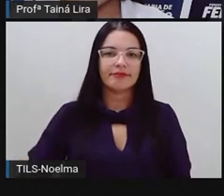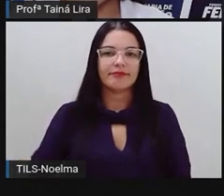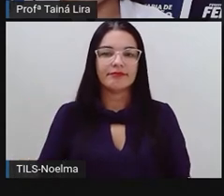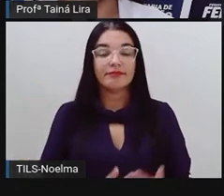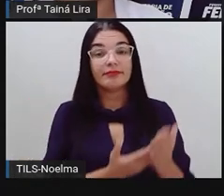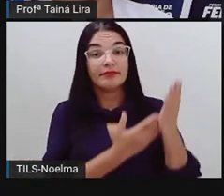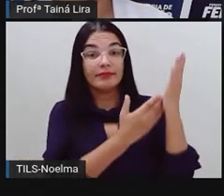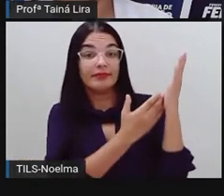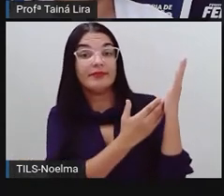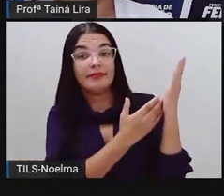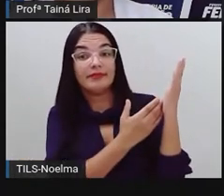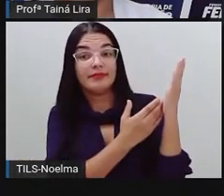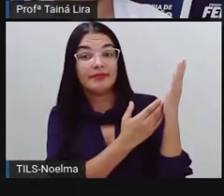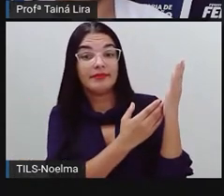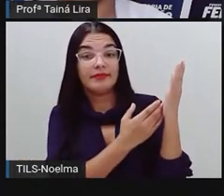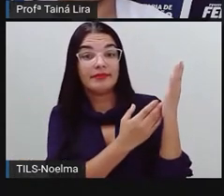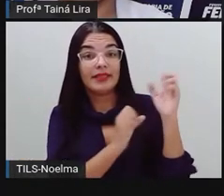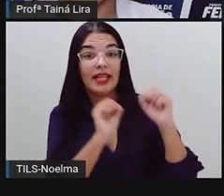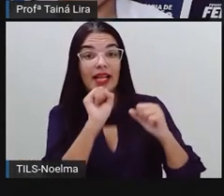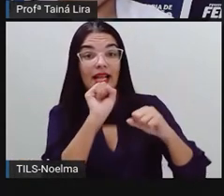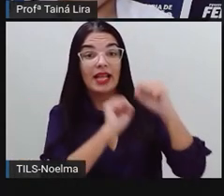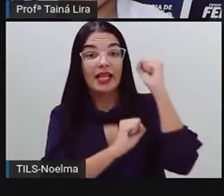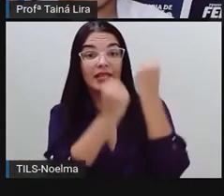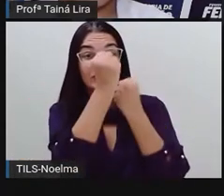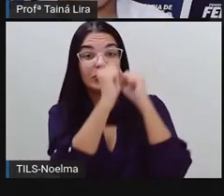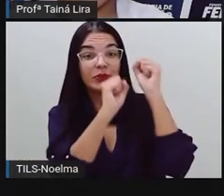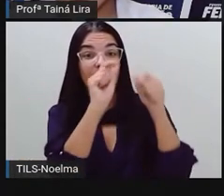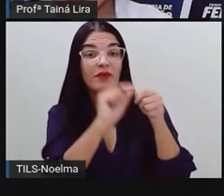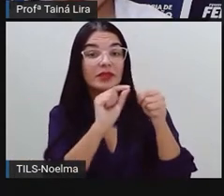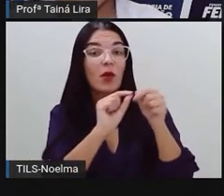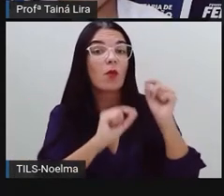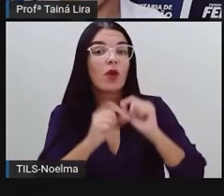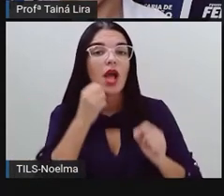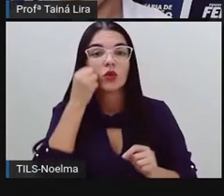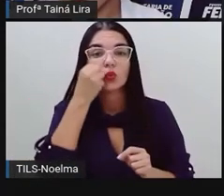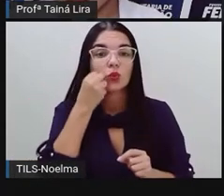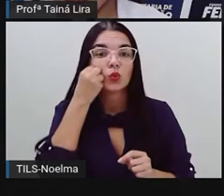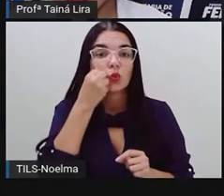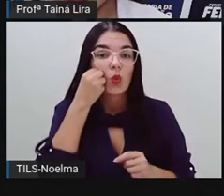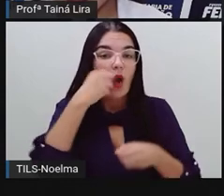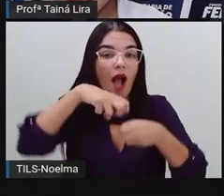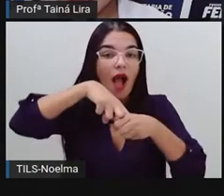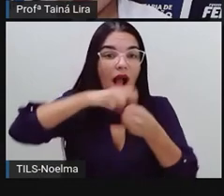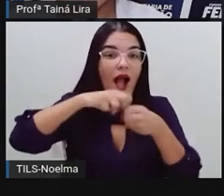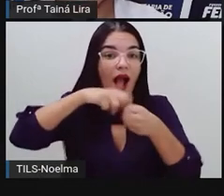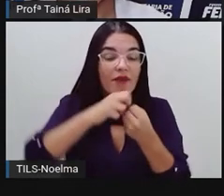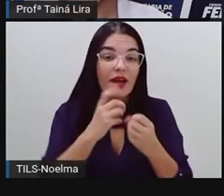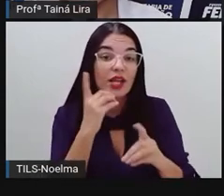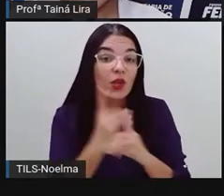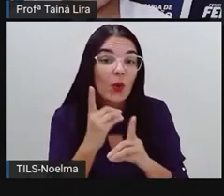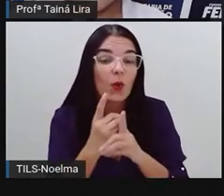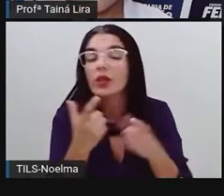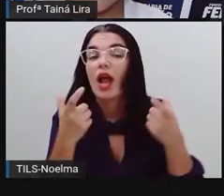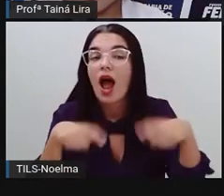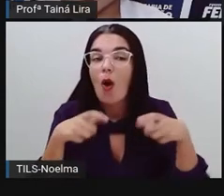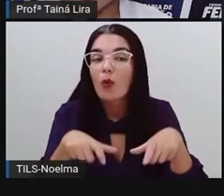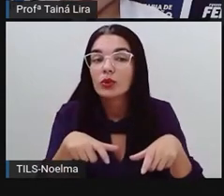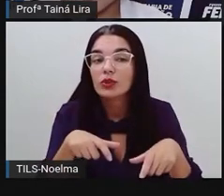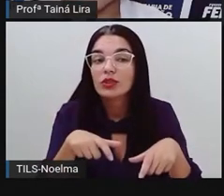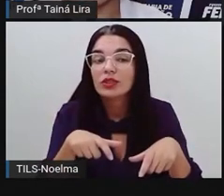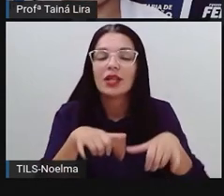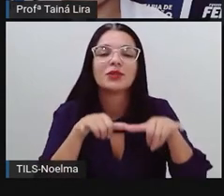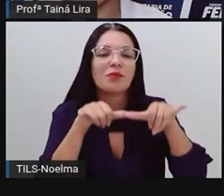e olha aqui uma indústria que produzindo o suco né o suco de garrafa que a gente encontra no supermercado para